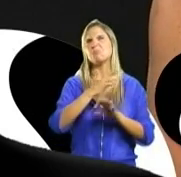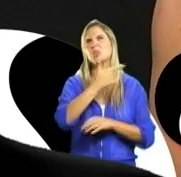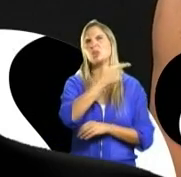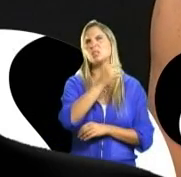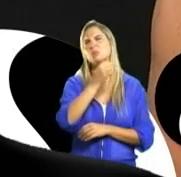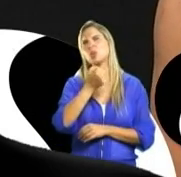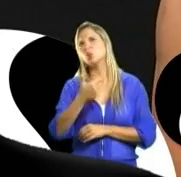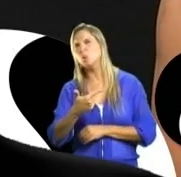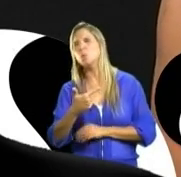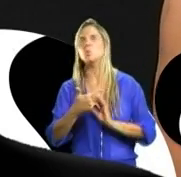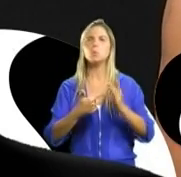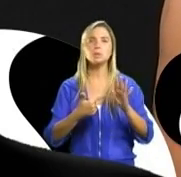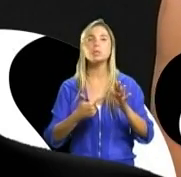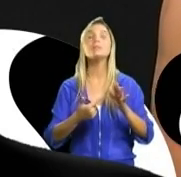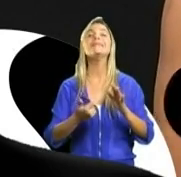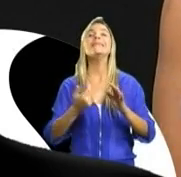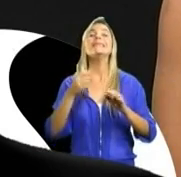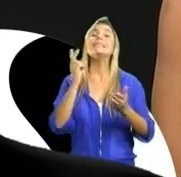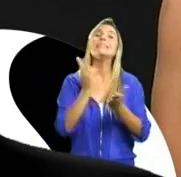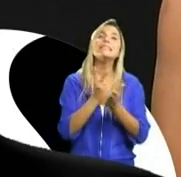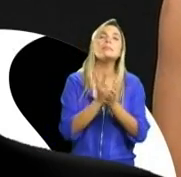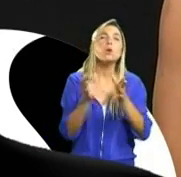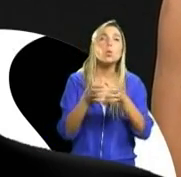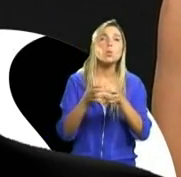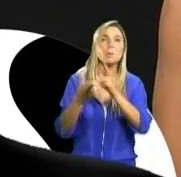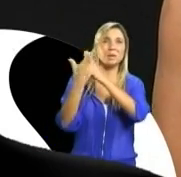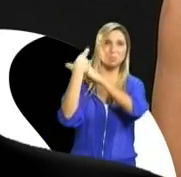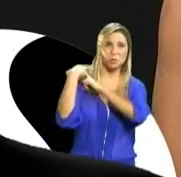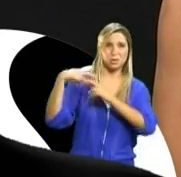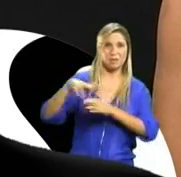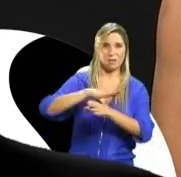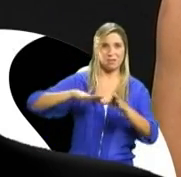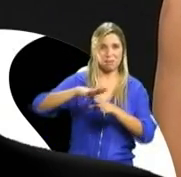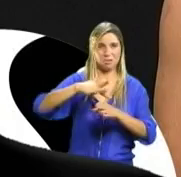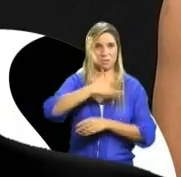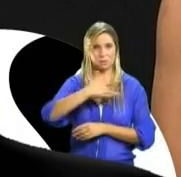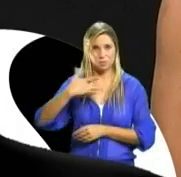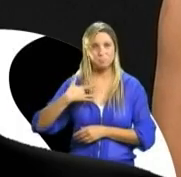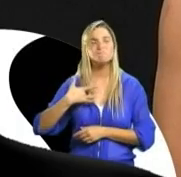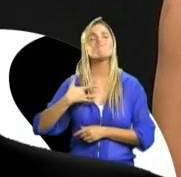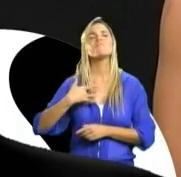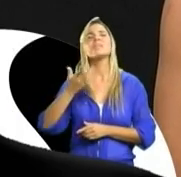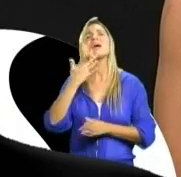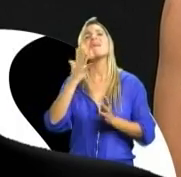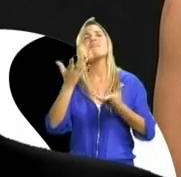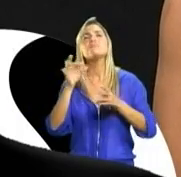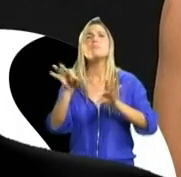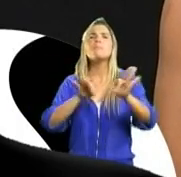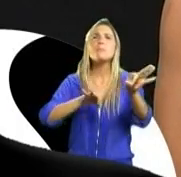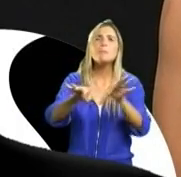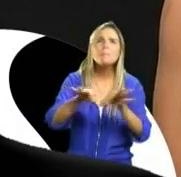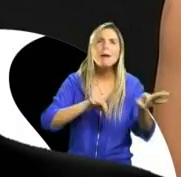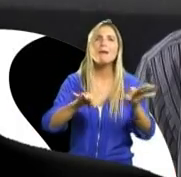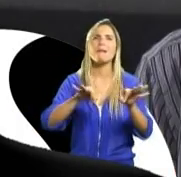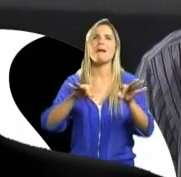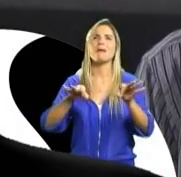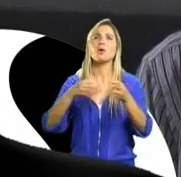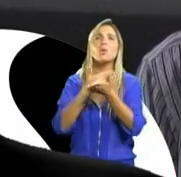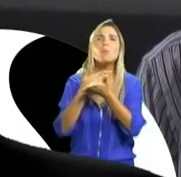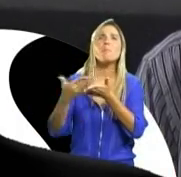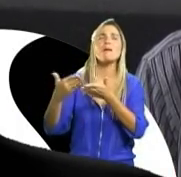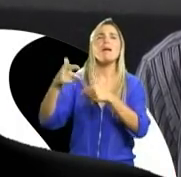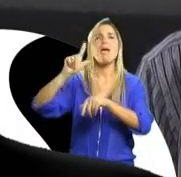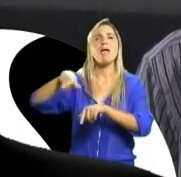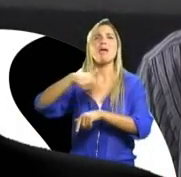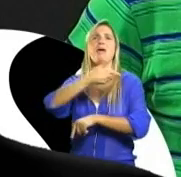procurando implementar algumas políticas, tanto no âmbito do Estado, como principalmente nos municípios. Tanto